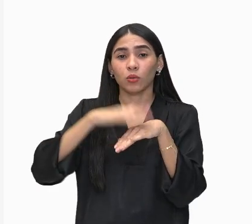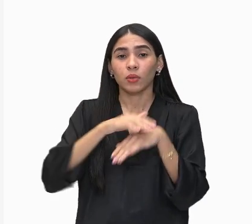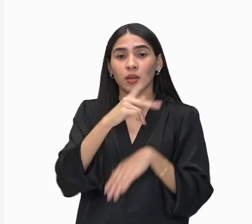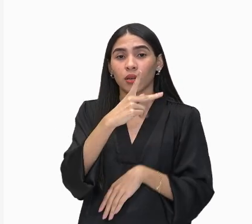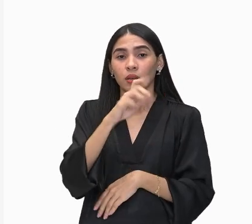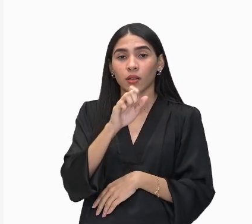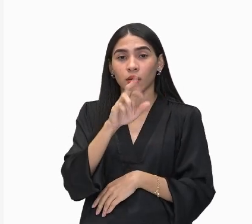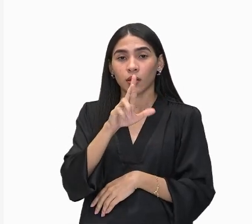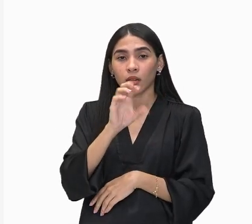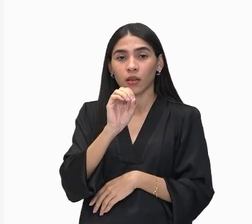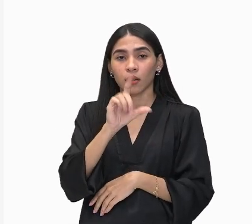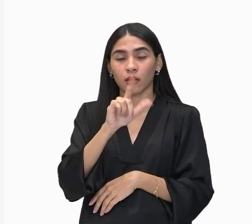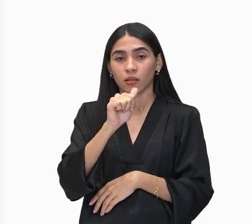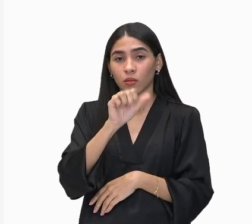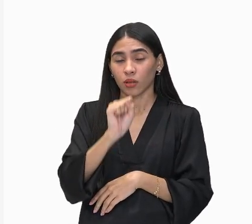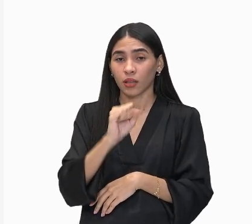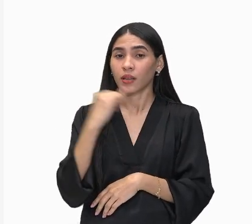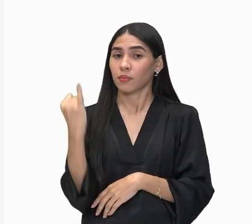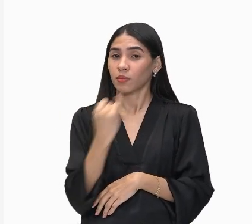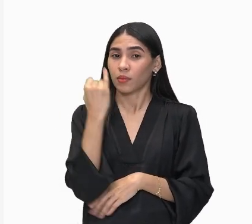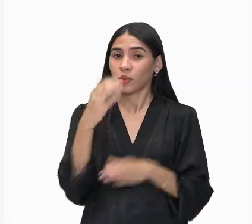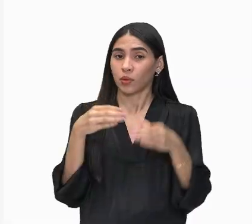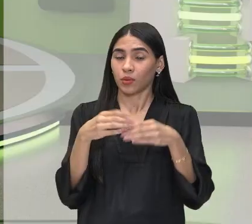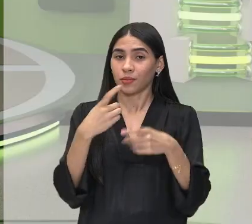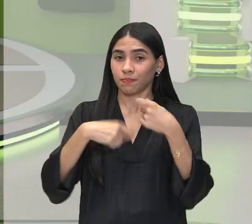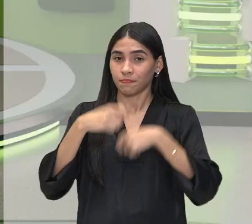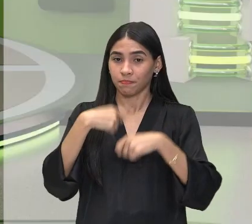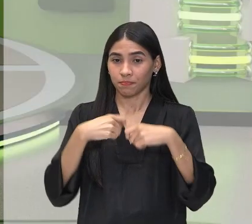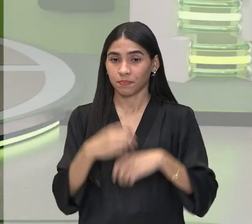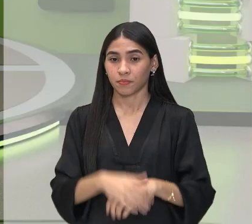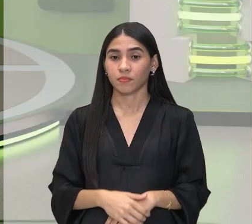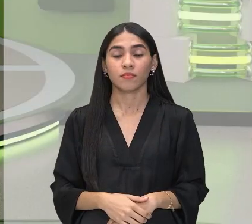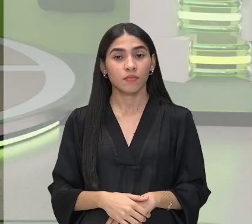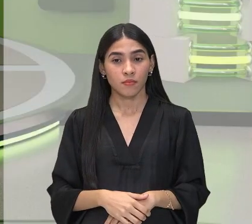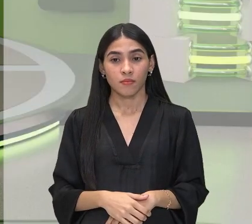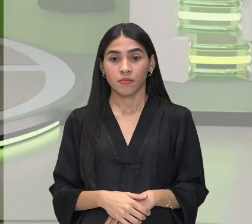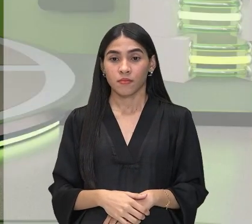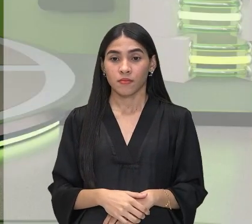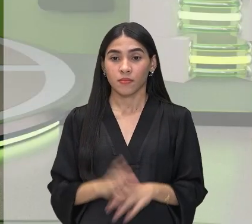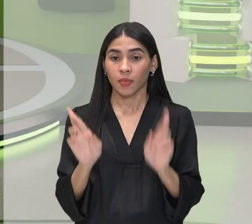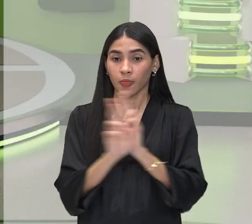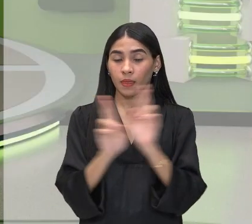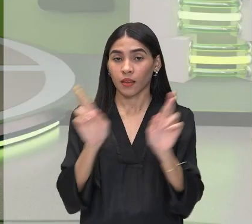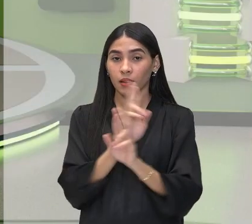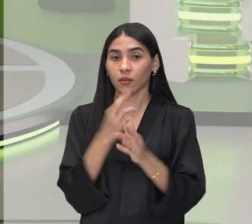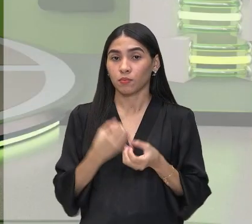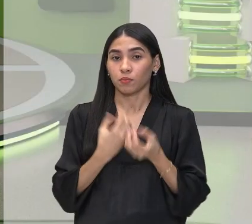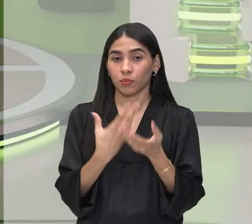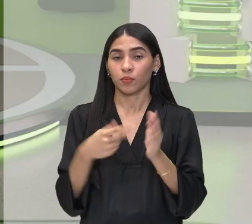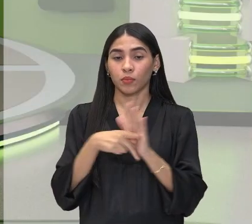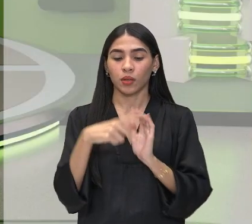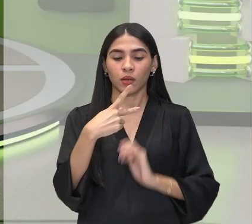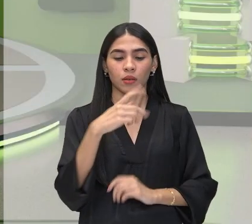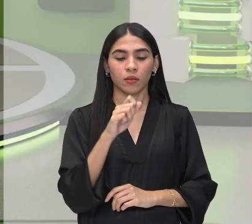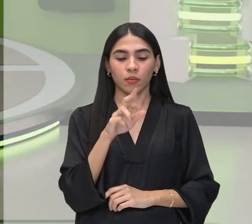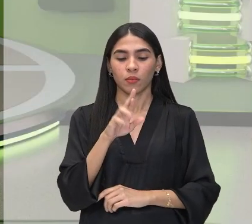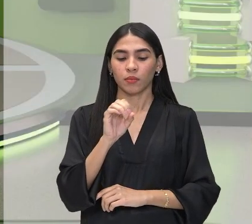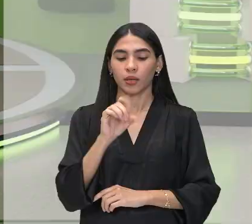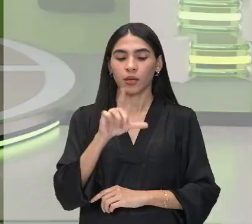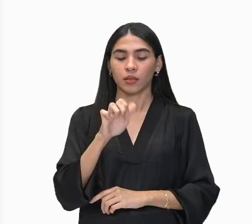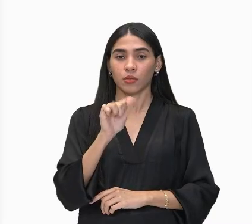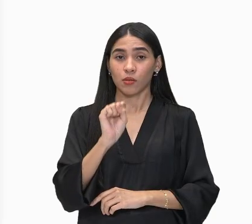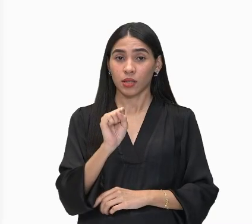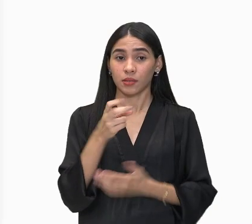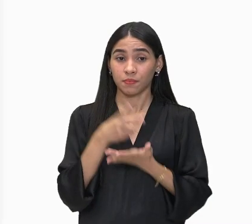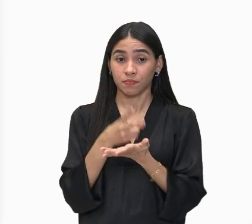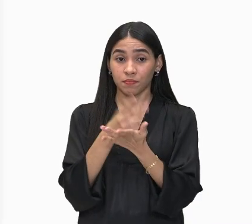esse grupo aí tem uma importância econômica bem grande em relação à produção de pérolas. Dando continuidade